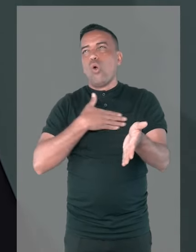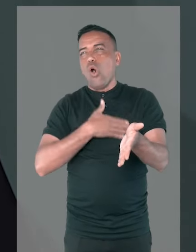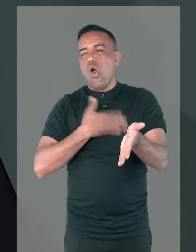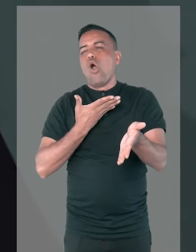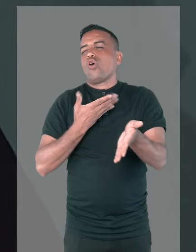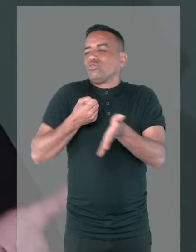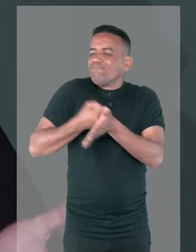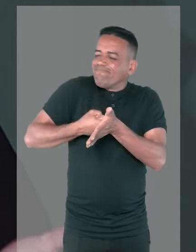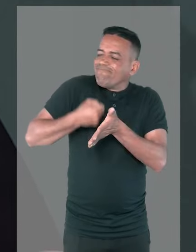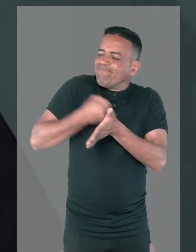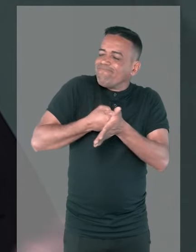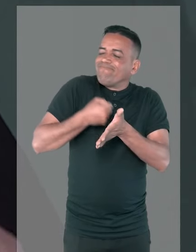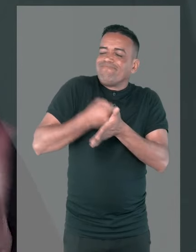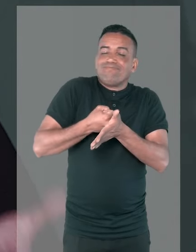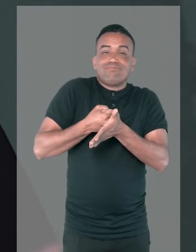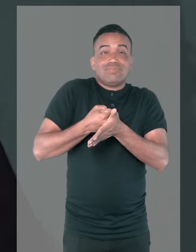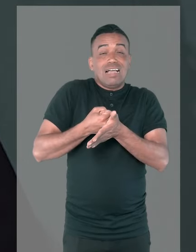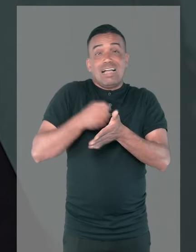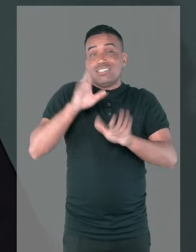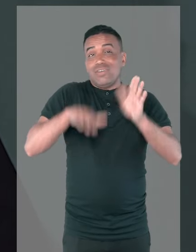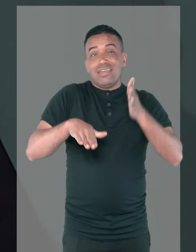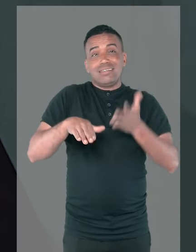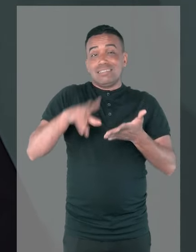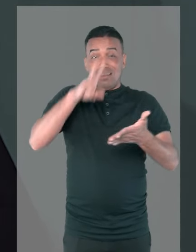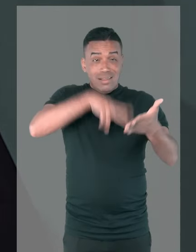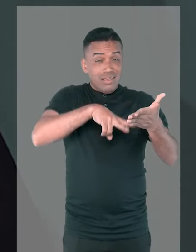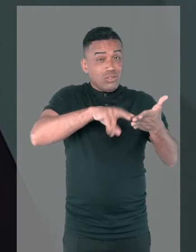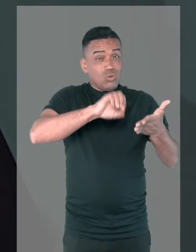dedicar, que é algo que nunca vai ser lido, nunca vai ser visto.